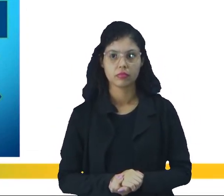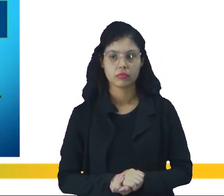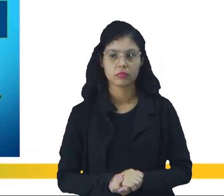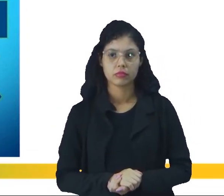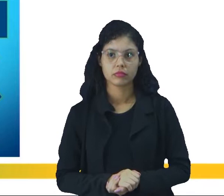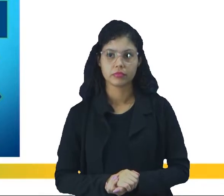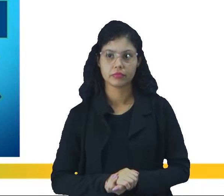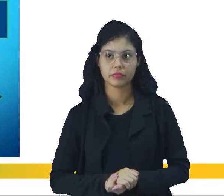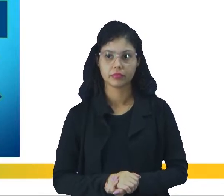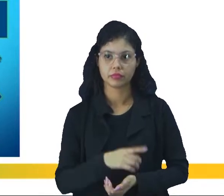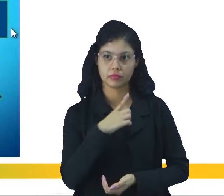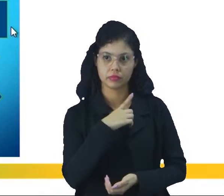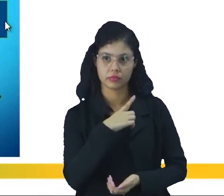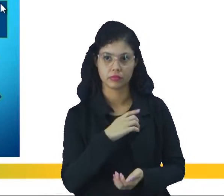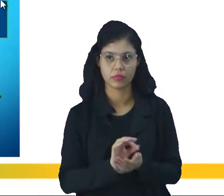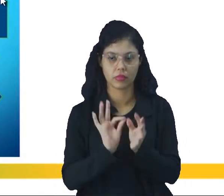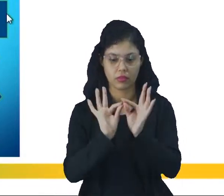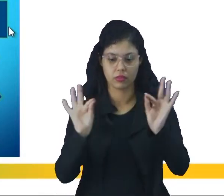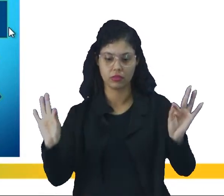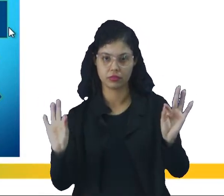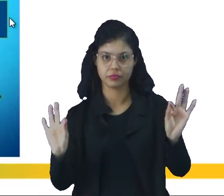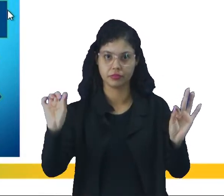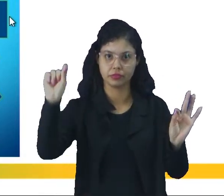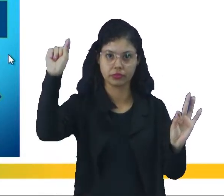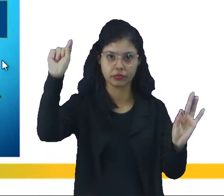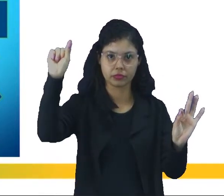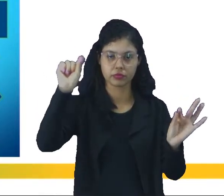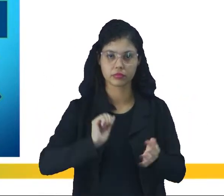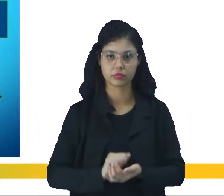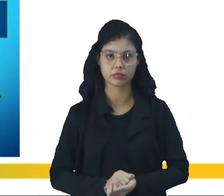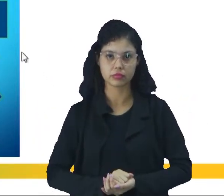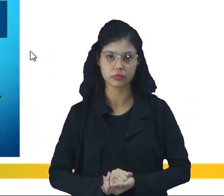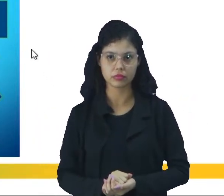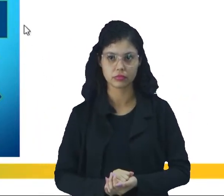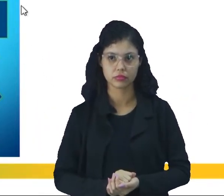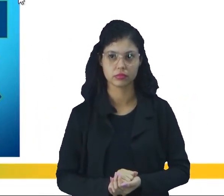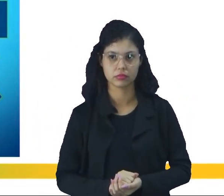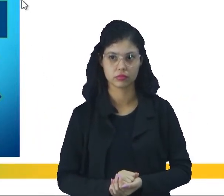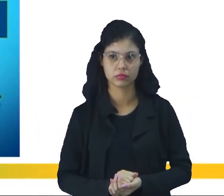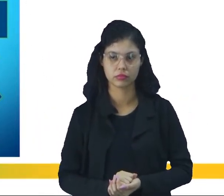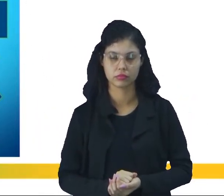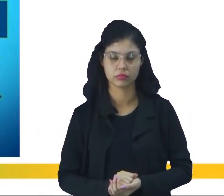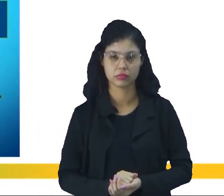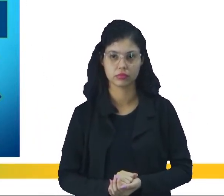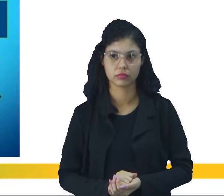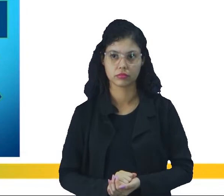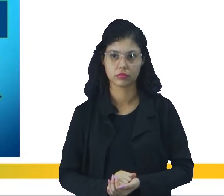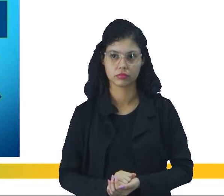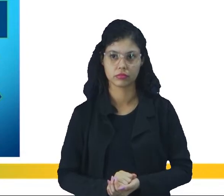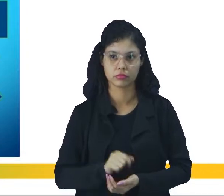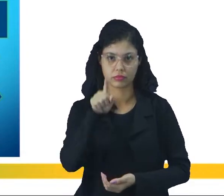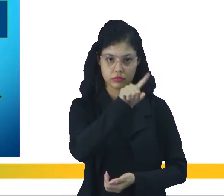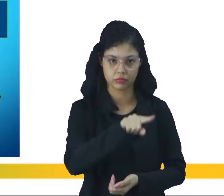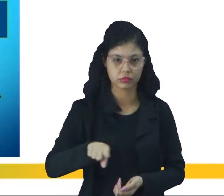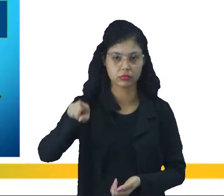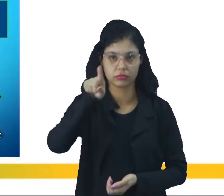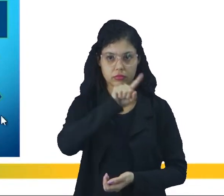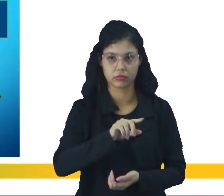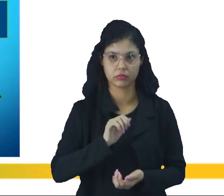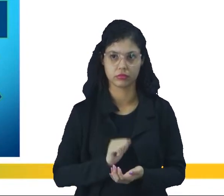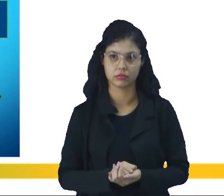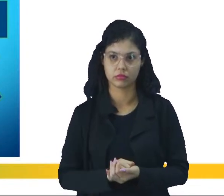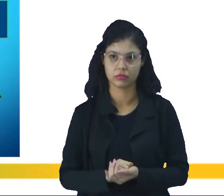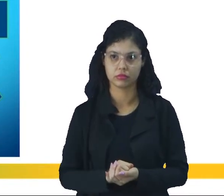tá? E eu tenho aqui o comprimento e a largura, tá? Ó, o círculo.